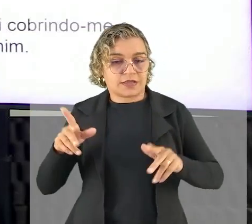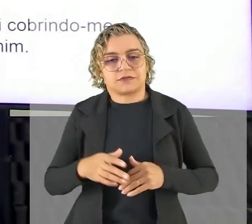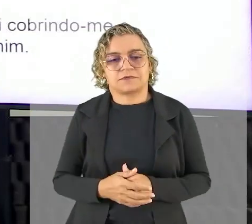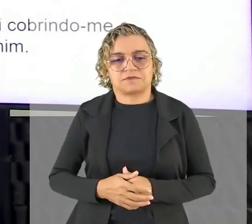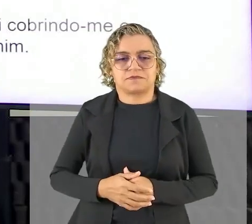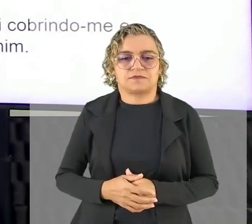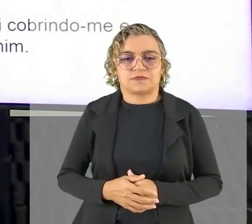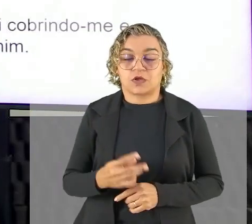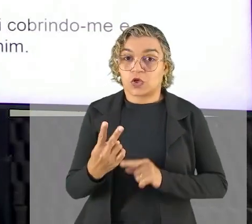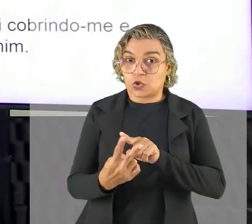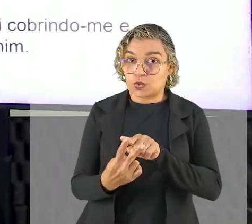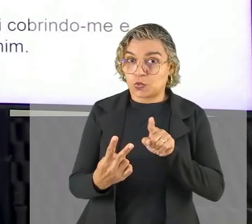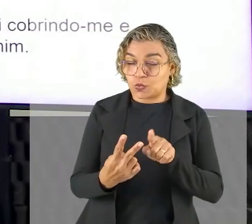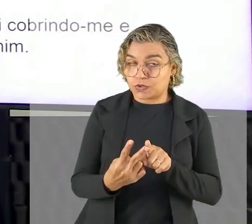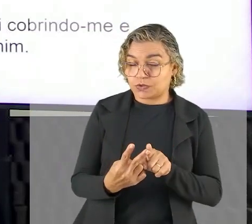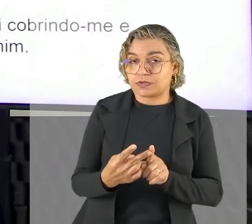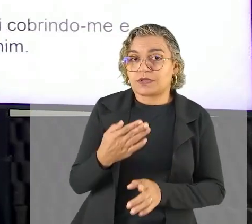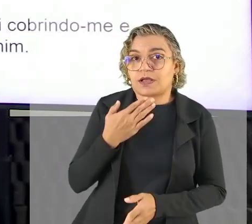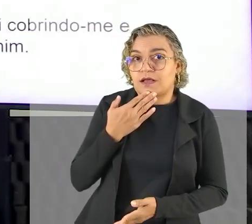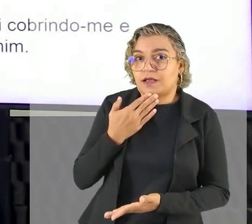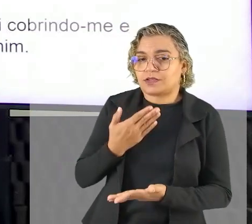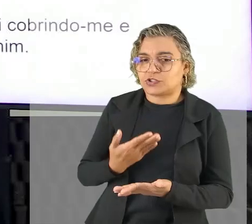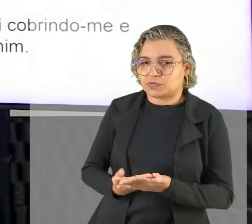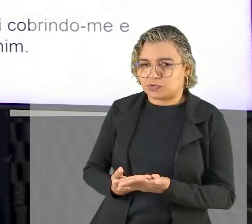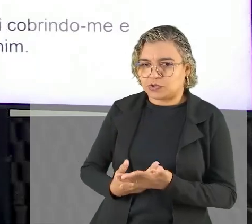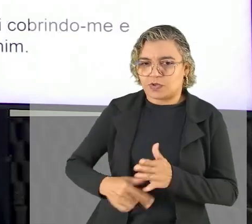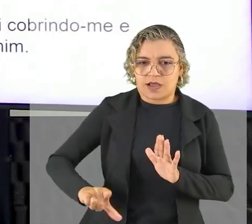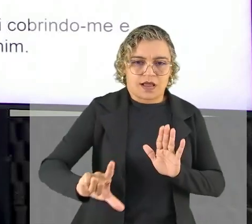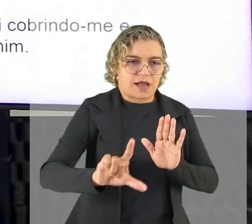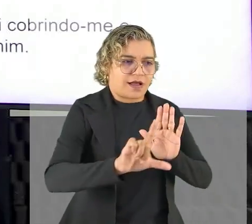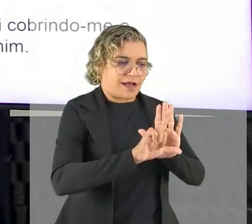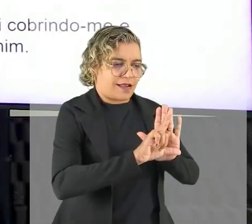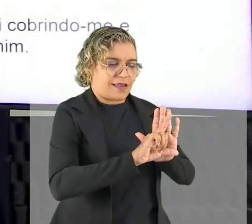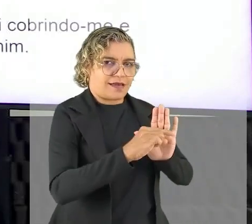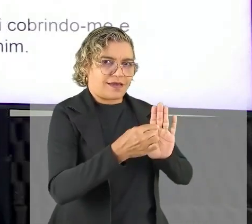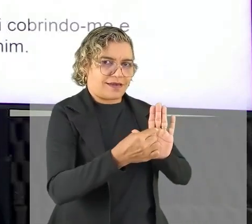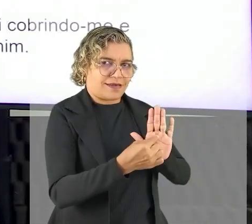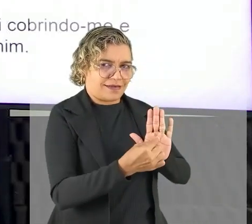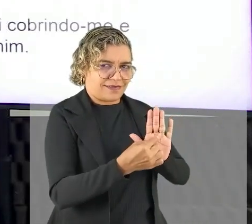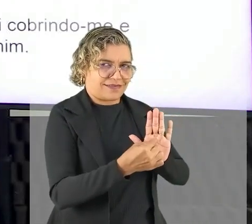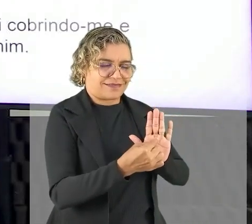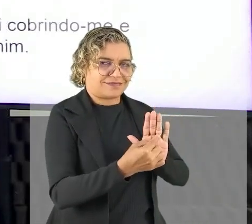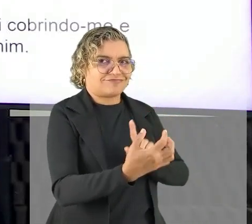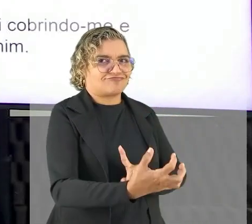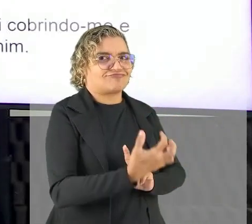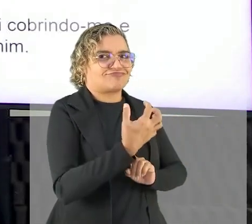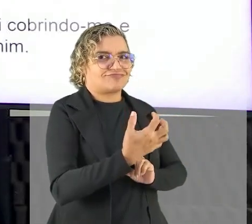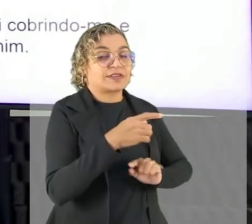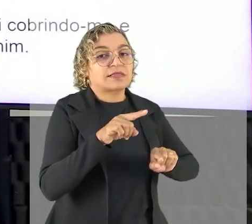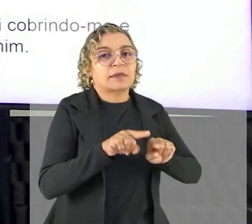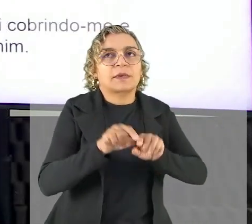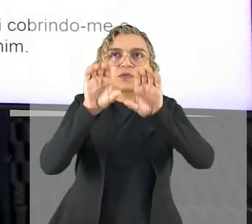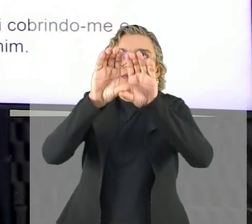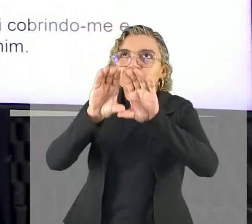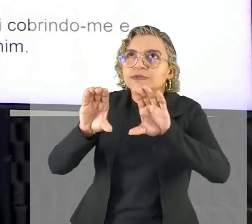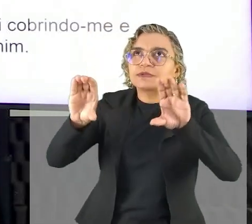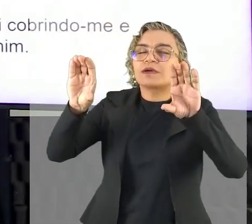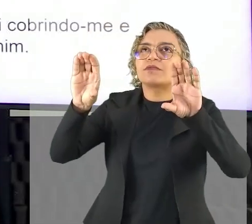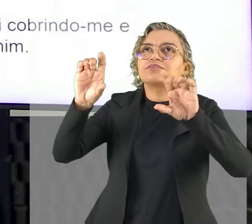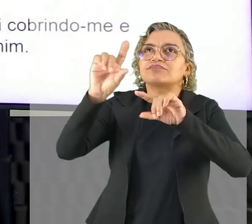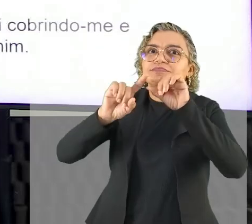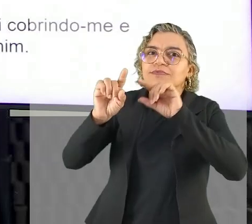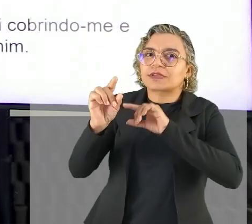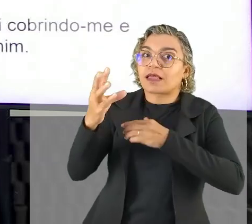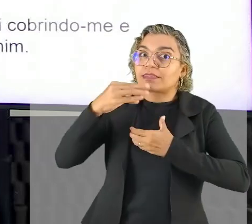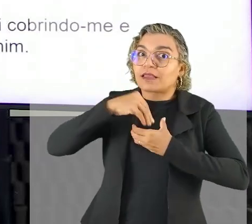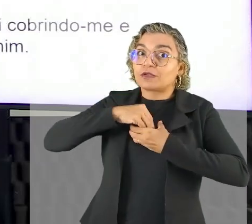coisas admiro: a dura lei cobrindo-me e o estrelado céu dentro de mim. Olha só. Enquanto